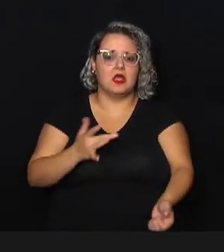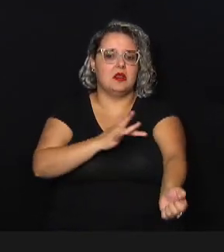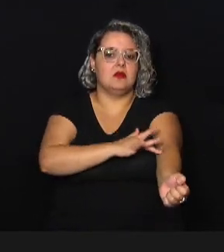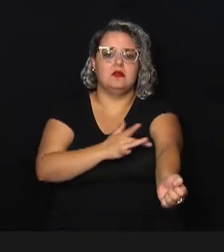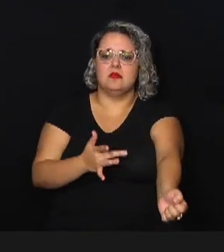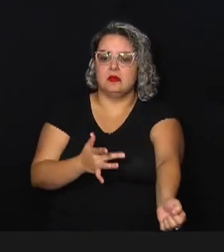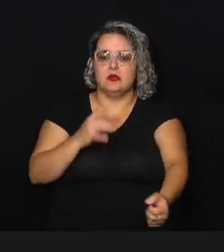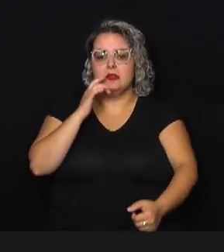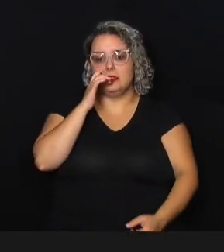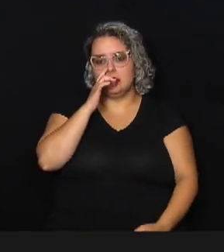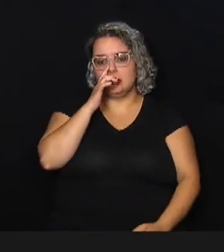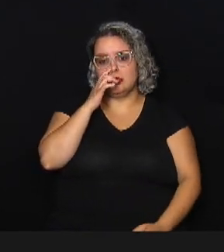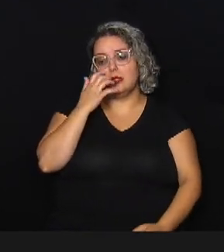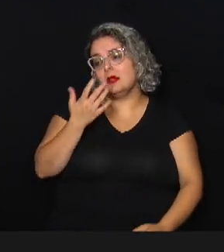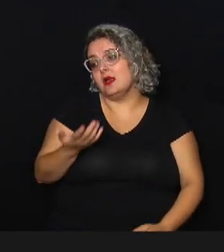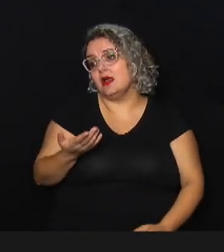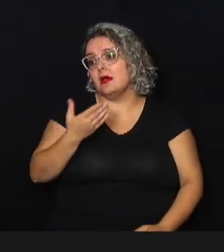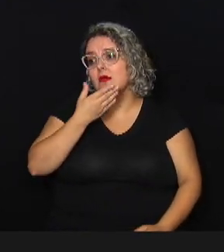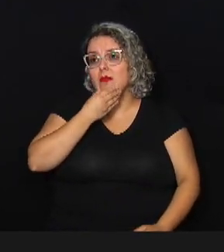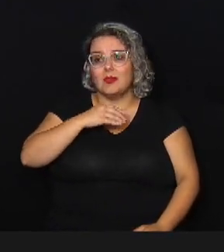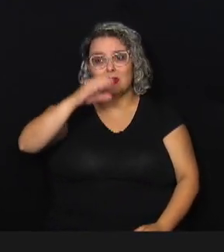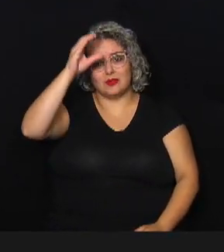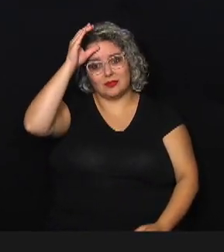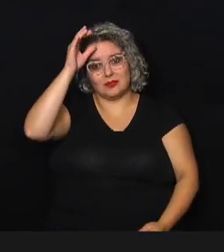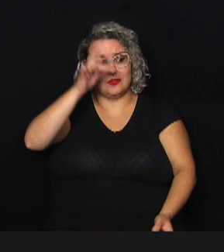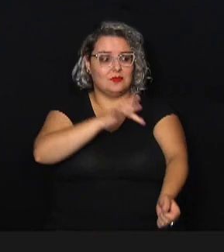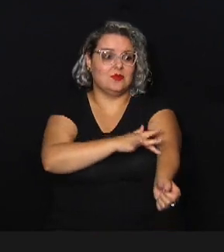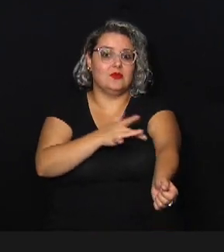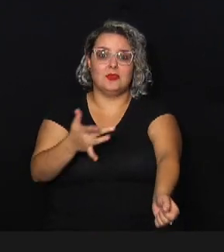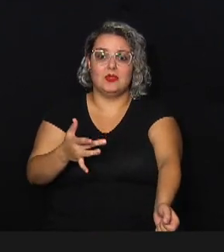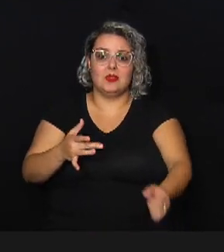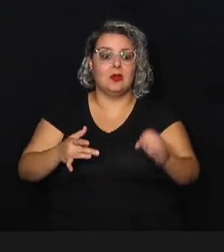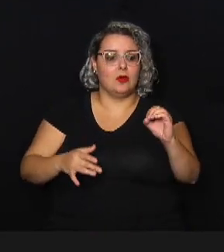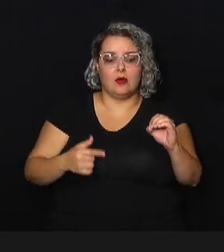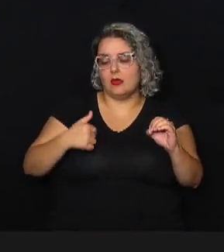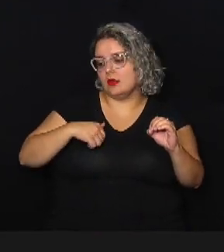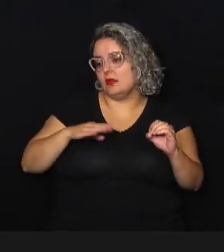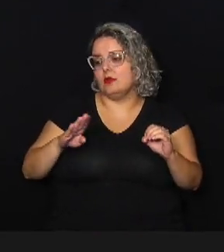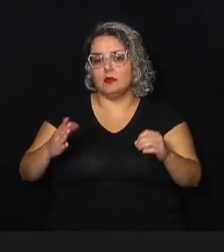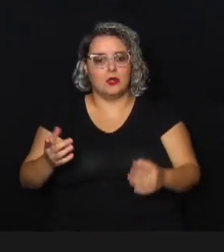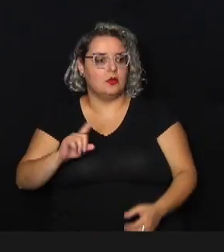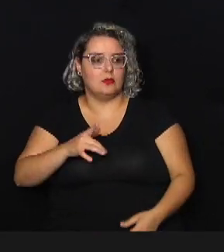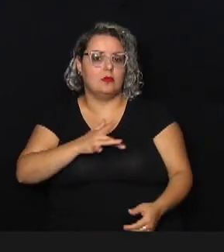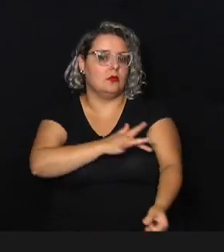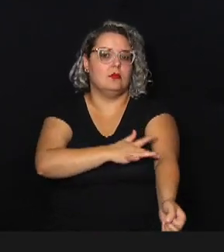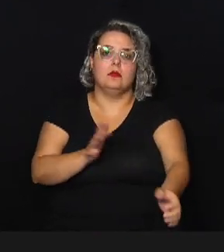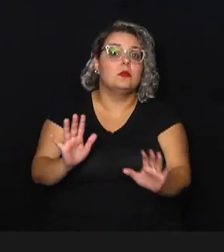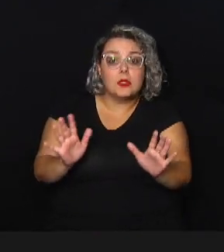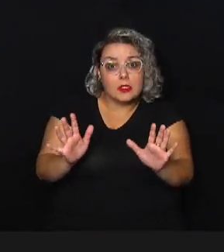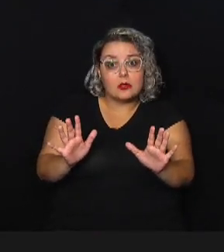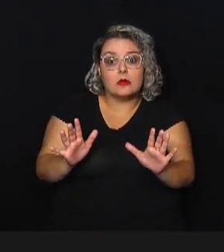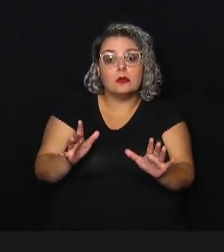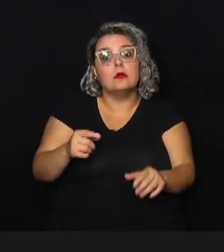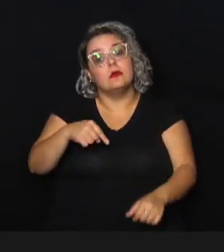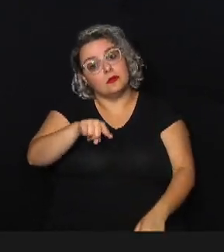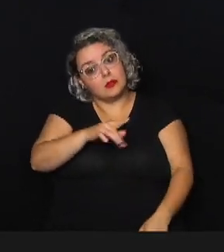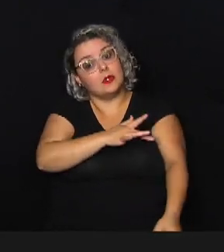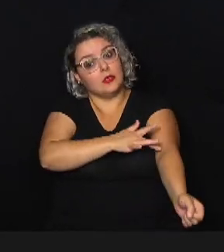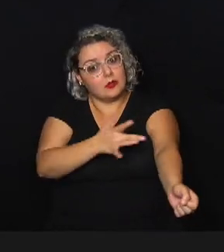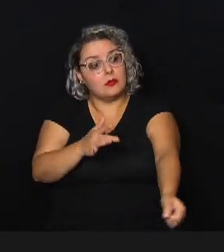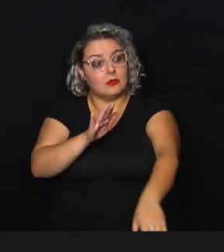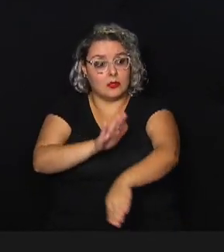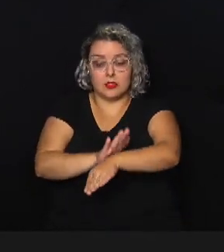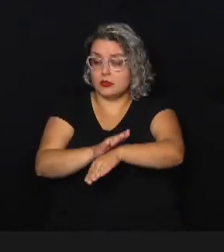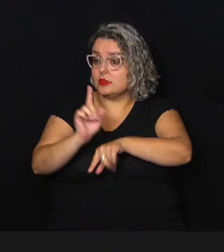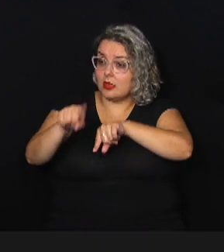muito assim, né? Meu tio tá lá internado, mas ele é O, eu sou B. Não vou doar porque eu não vou... Não, vai doar porque vai ajudar outra